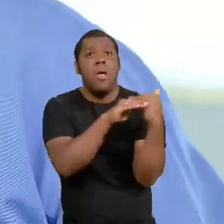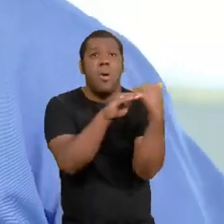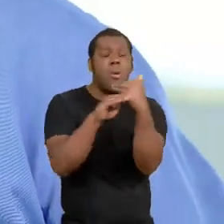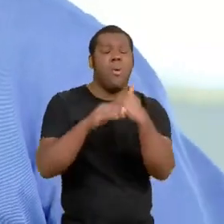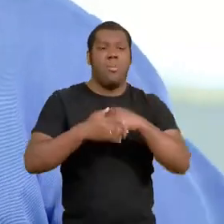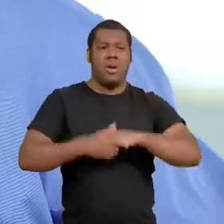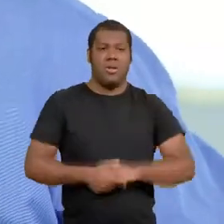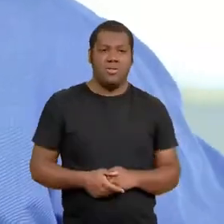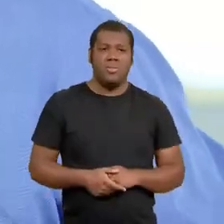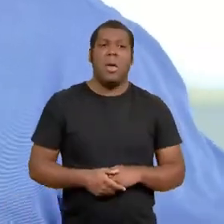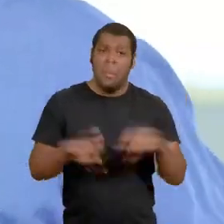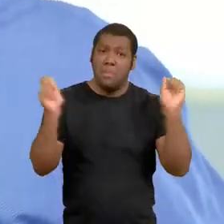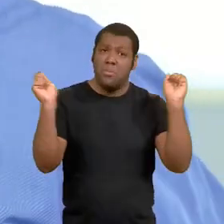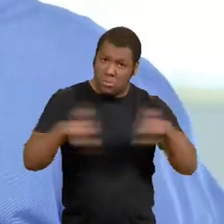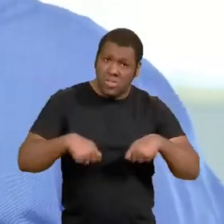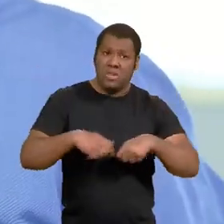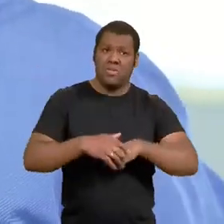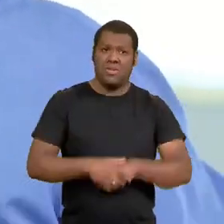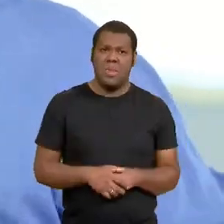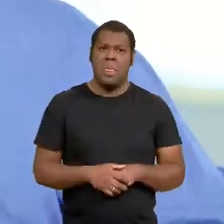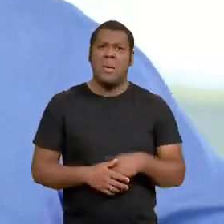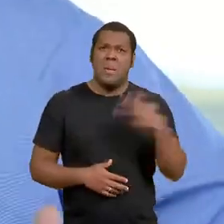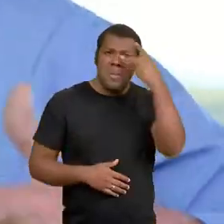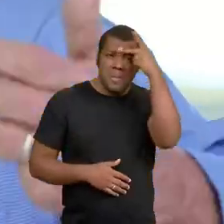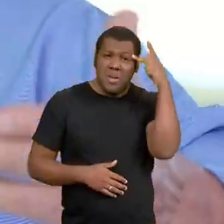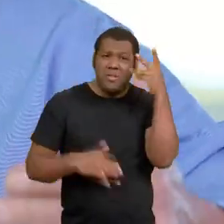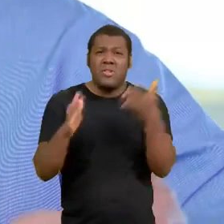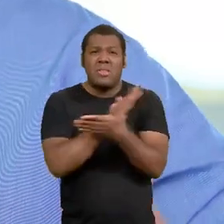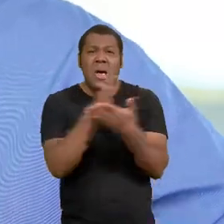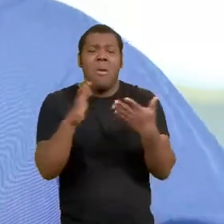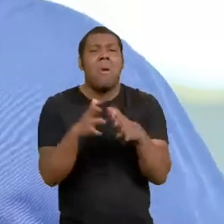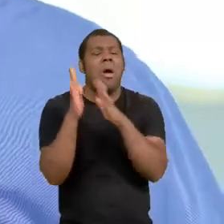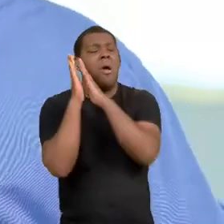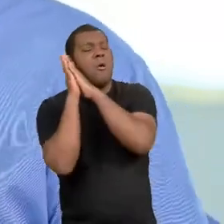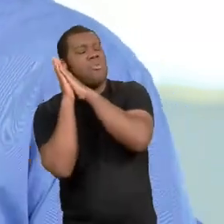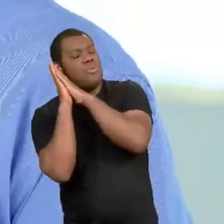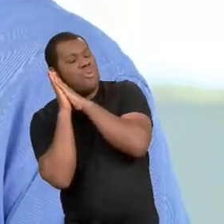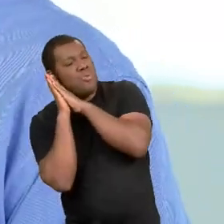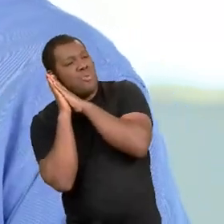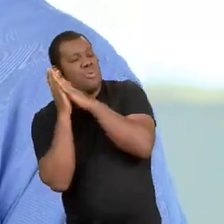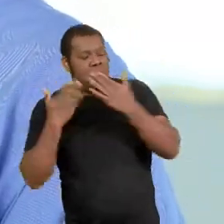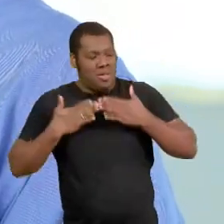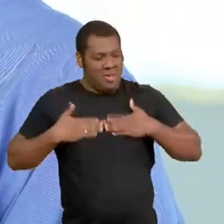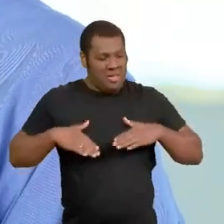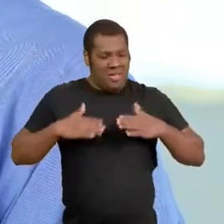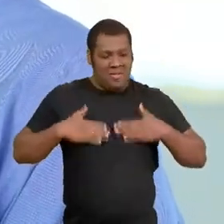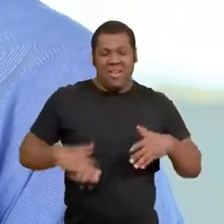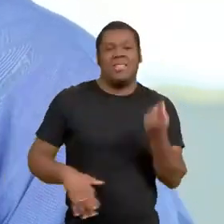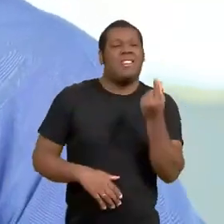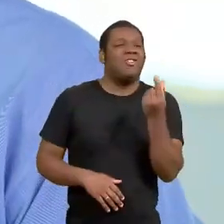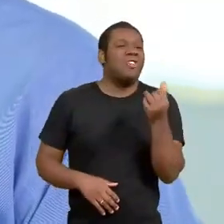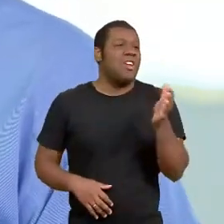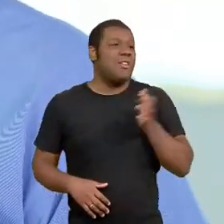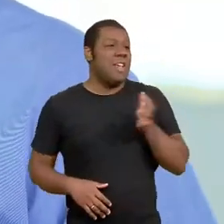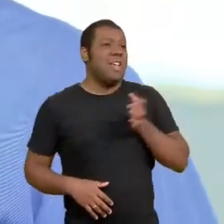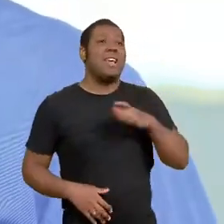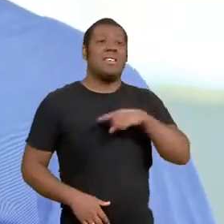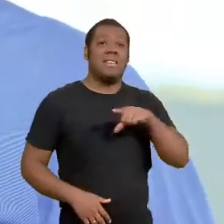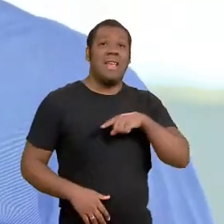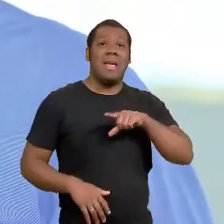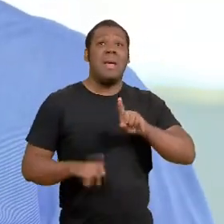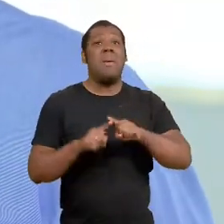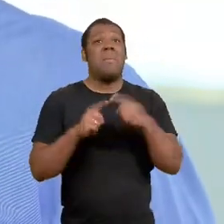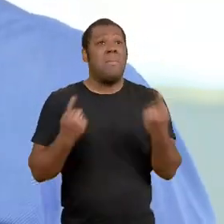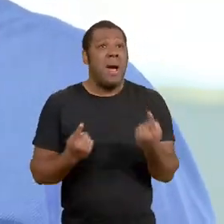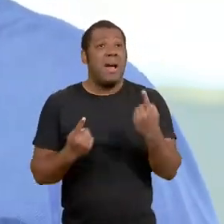as pessoas dormem confortável, sabendo que ele tem tudo, sabe, sabendo que os outros não têm nada. Eu não sei como é que as pessoas